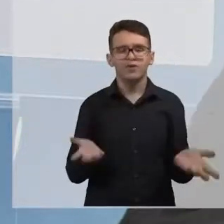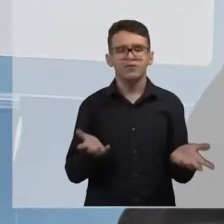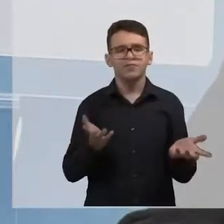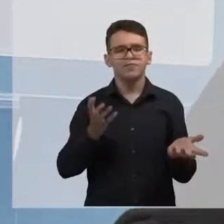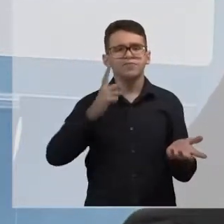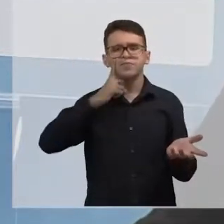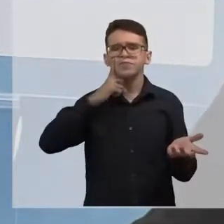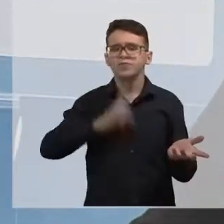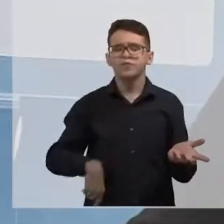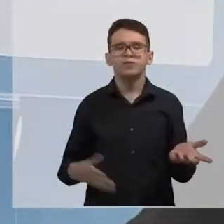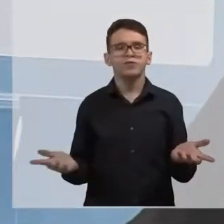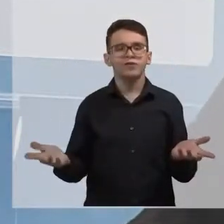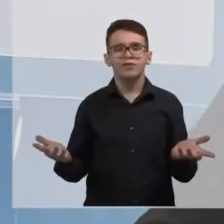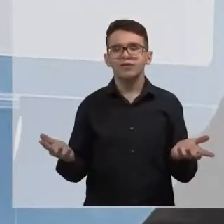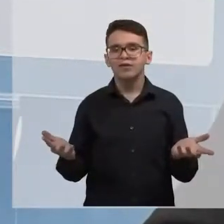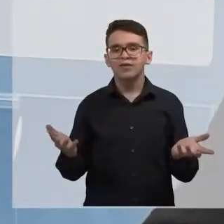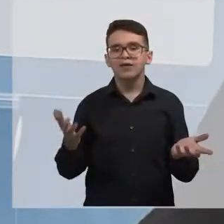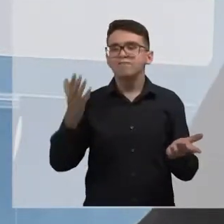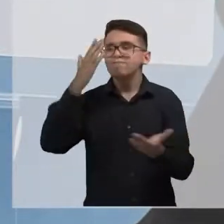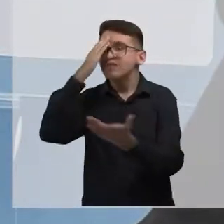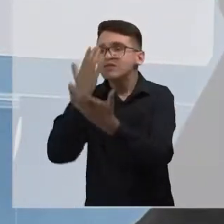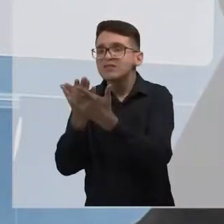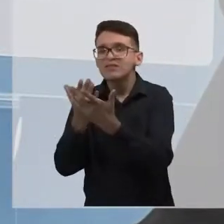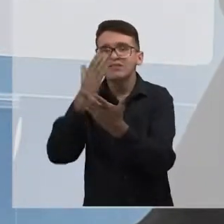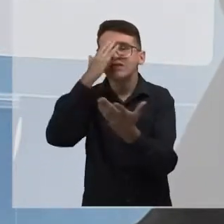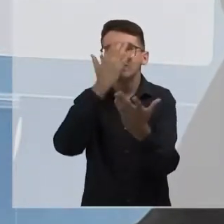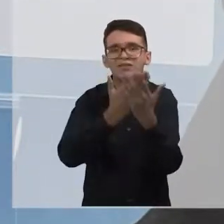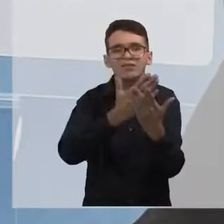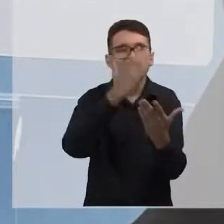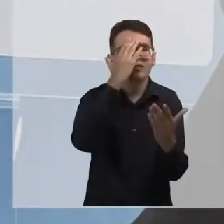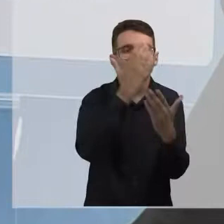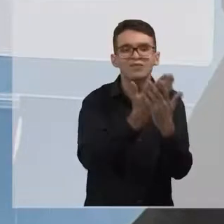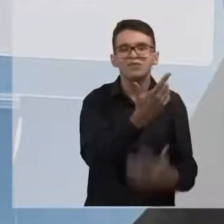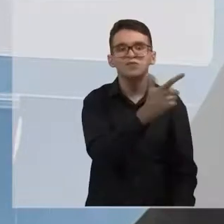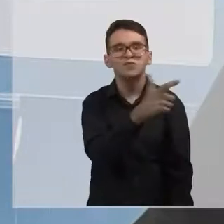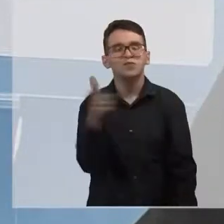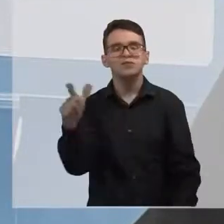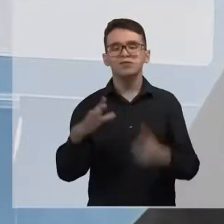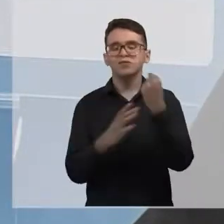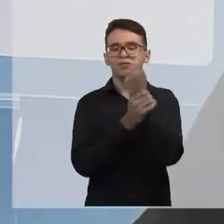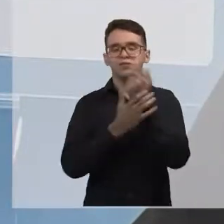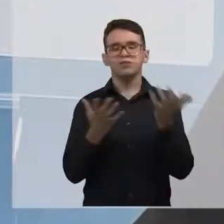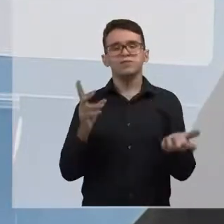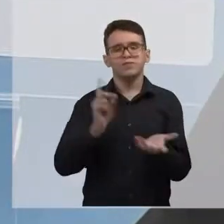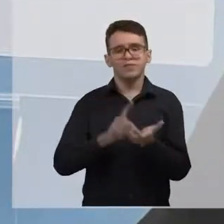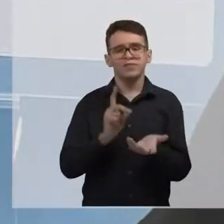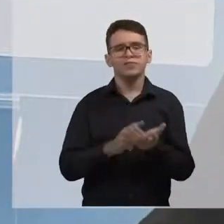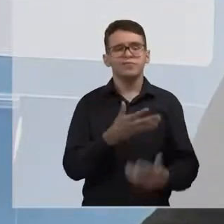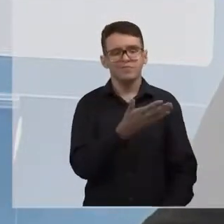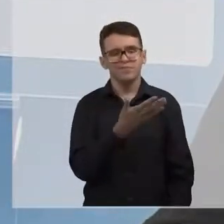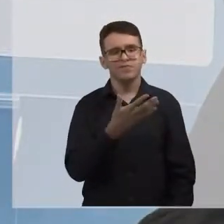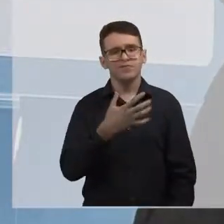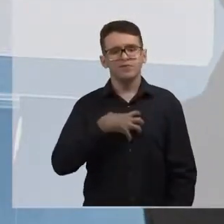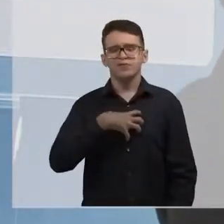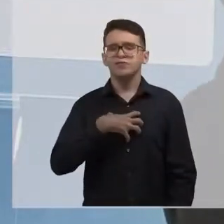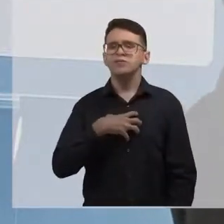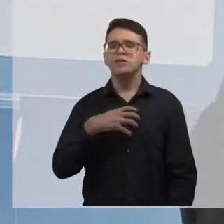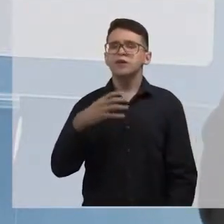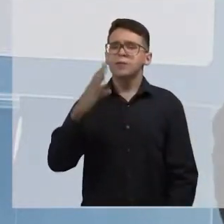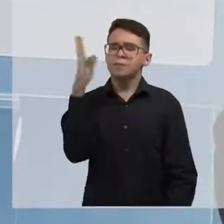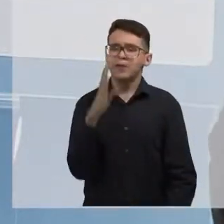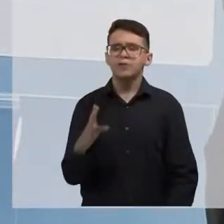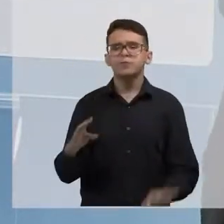soltem bandido, estão querendo que soltem bandido agora em todo canto, estão querendo... Luiz, sinceramente, a justiça